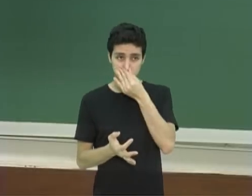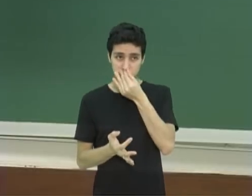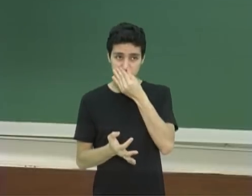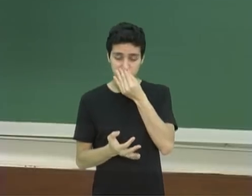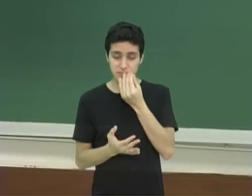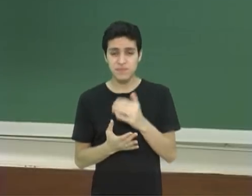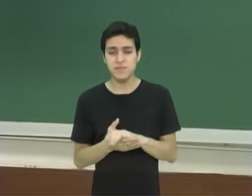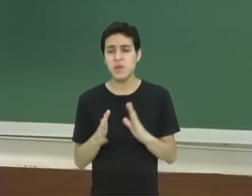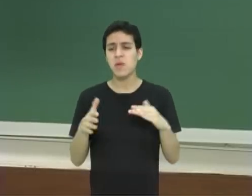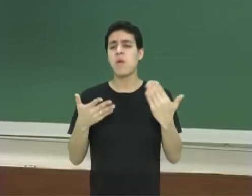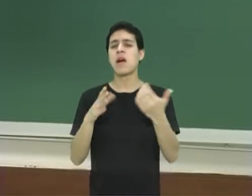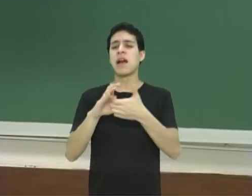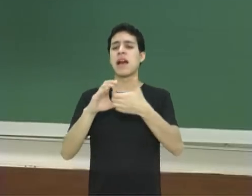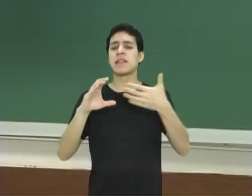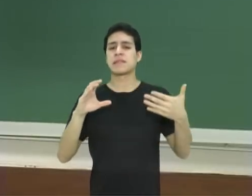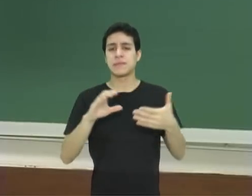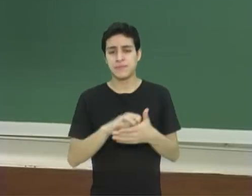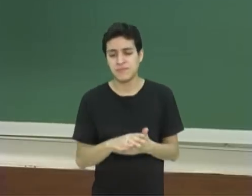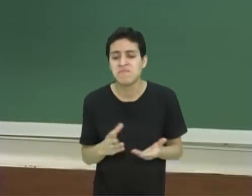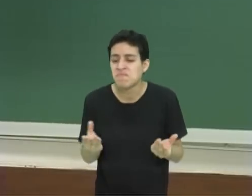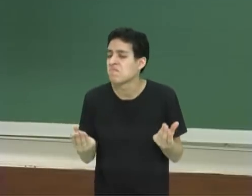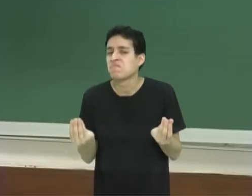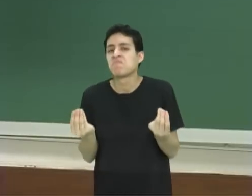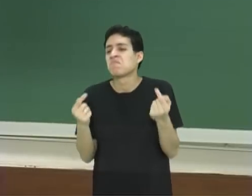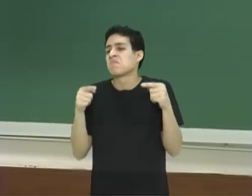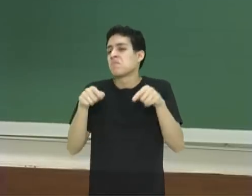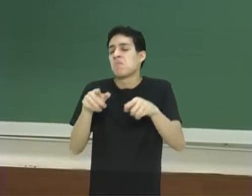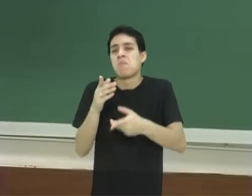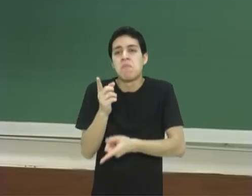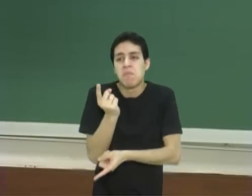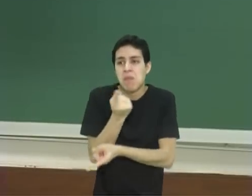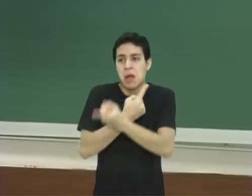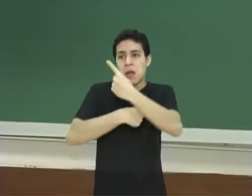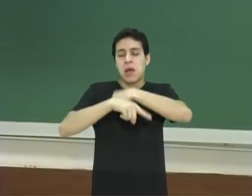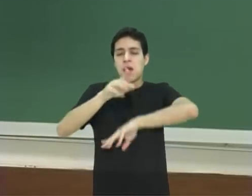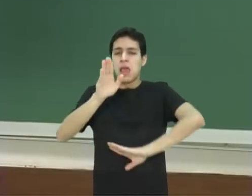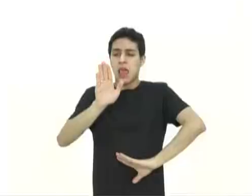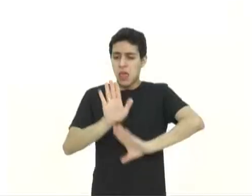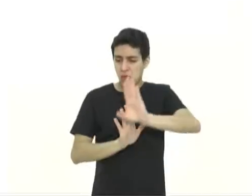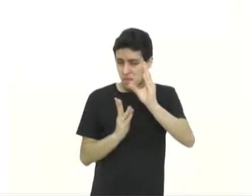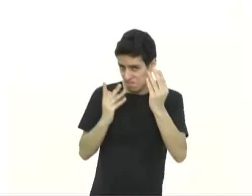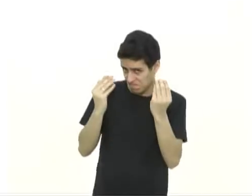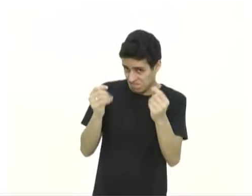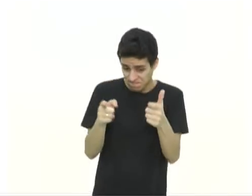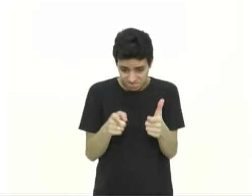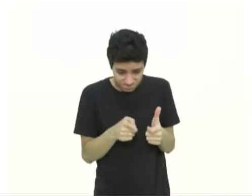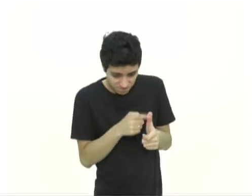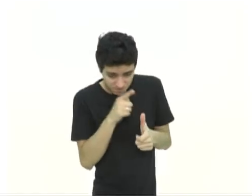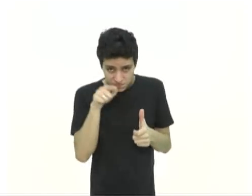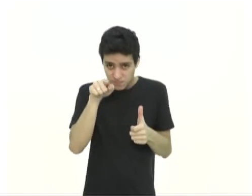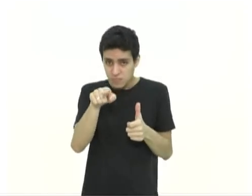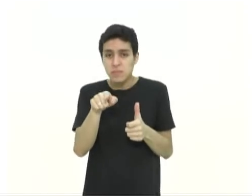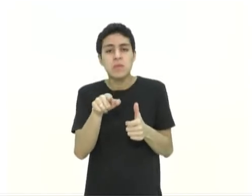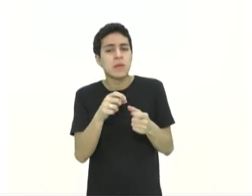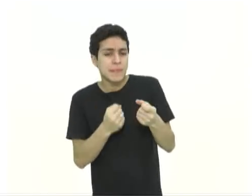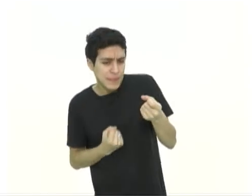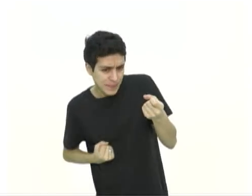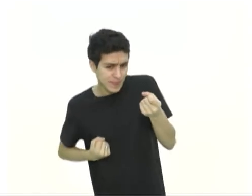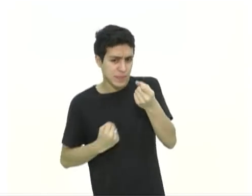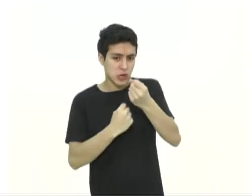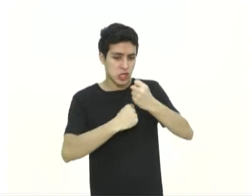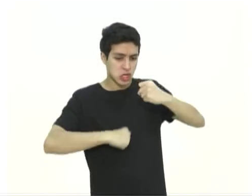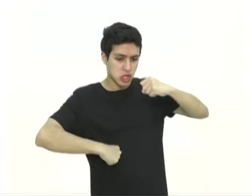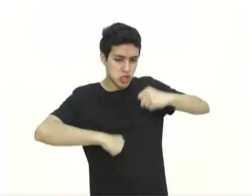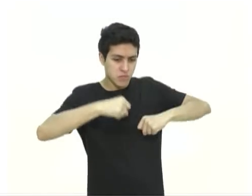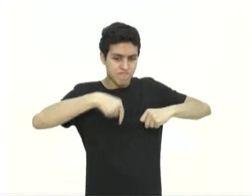Aí as características, né? Como eles chegaram a esse nível de desenvolvimento. Primeiro, apoiam a indústria e